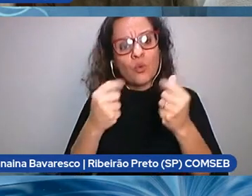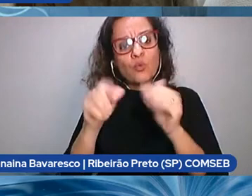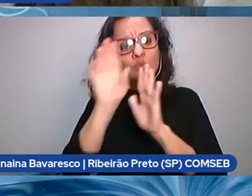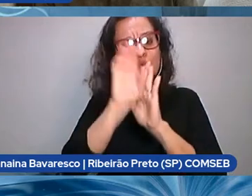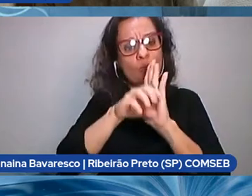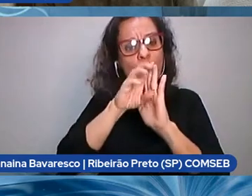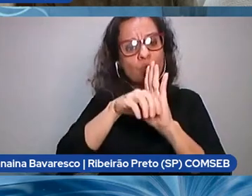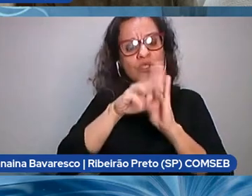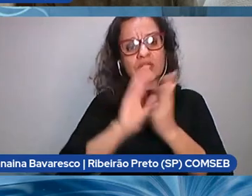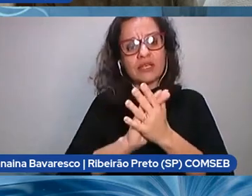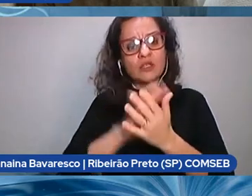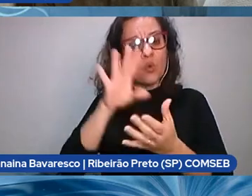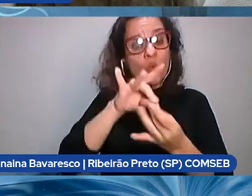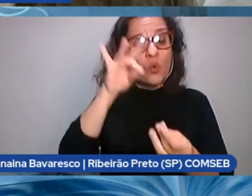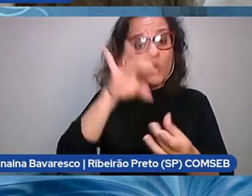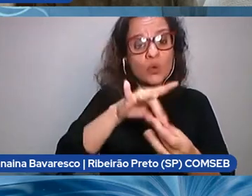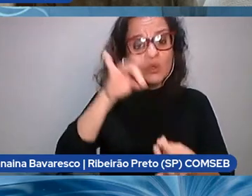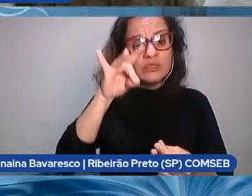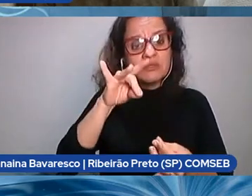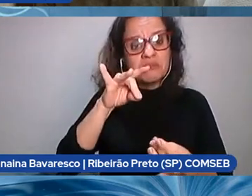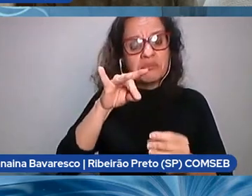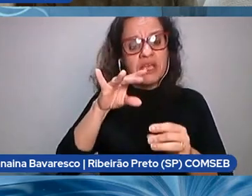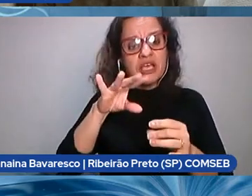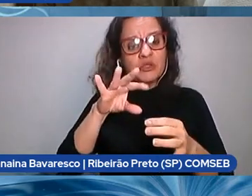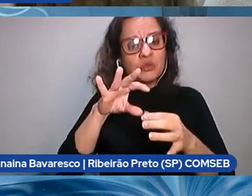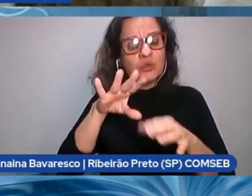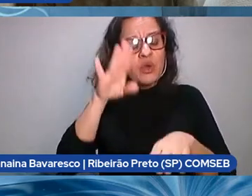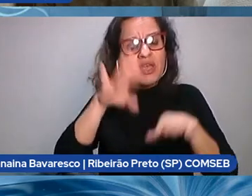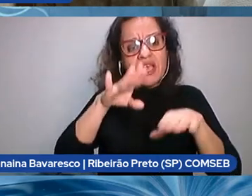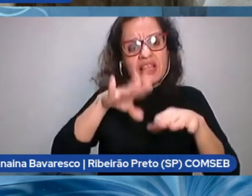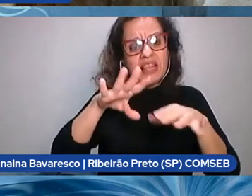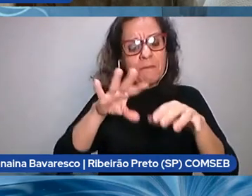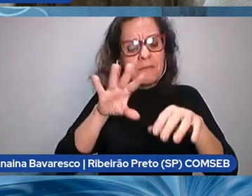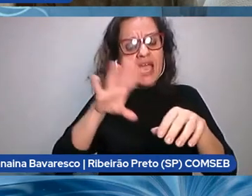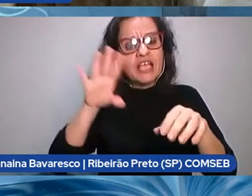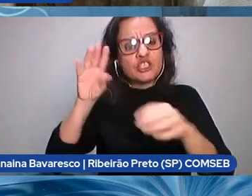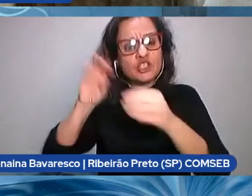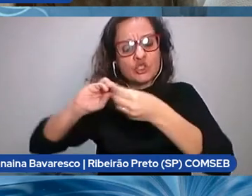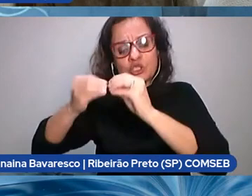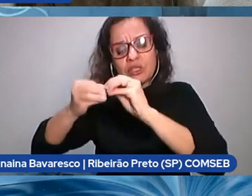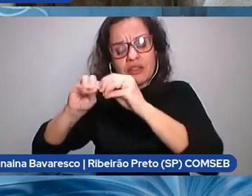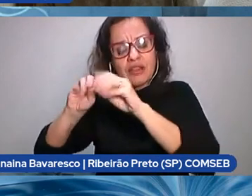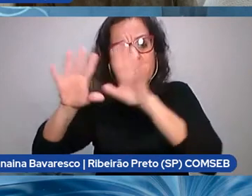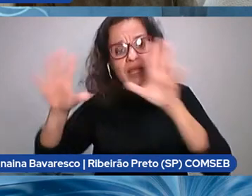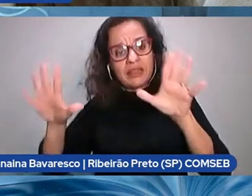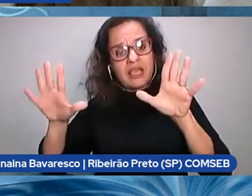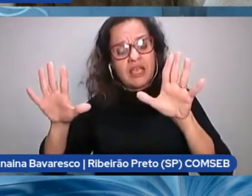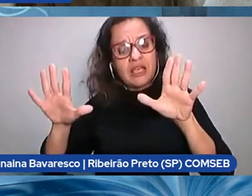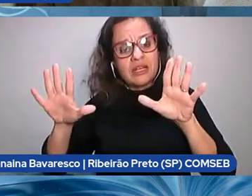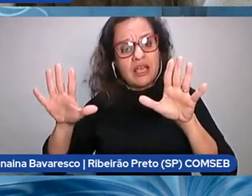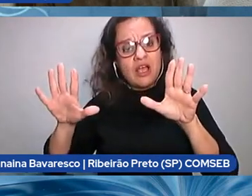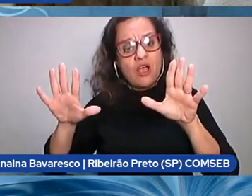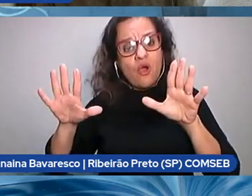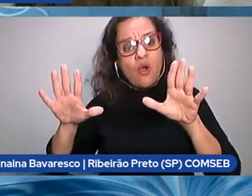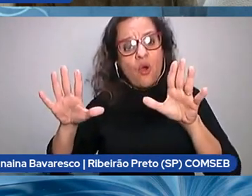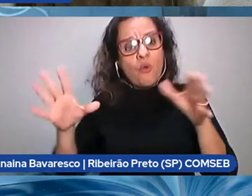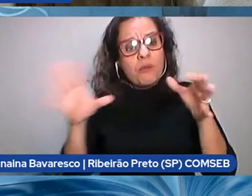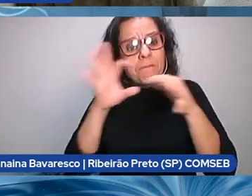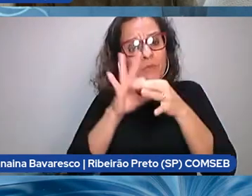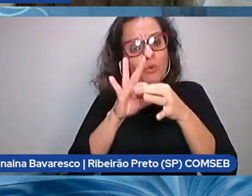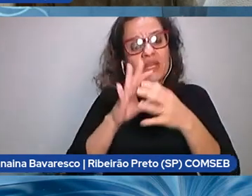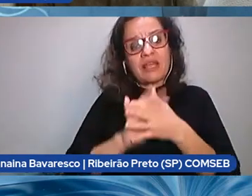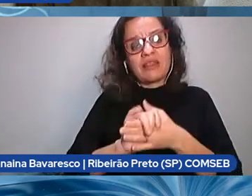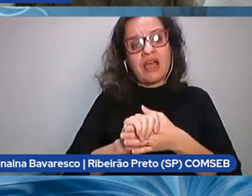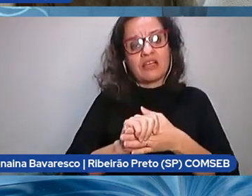O espírito independe da matéria ou é apenas uma propriedade desta?